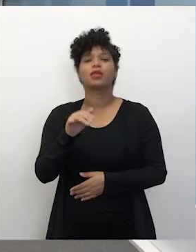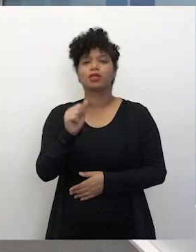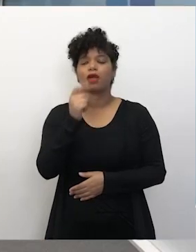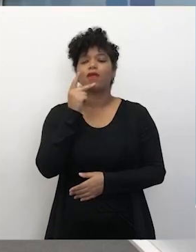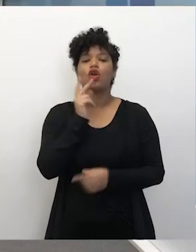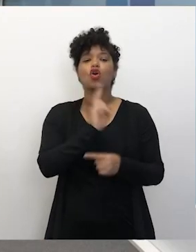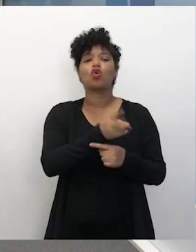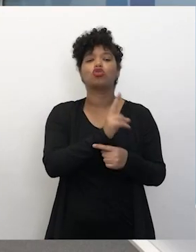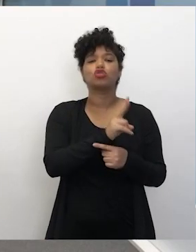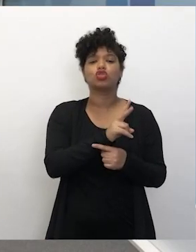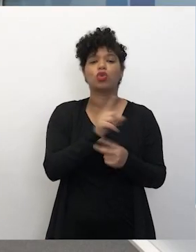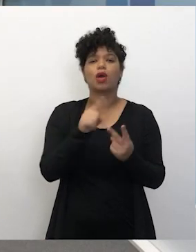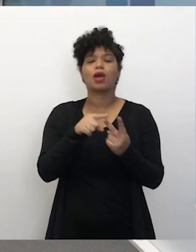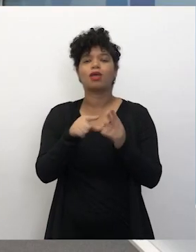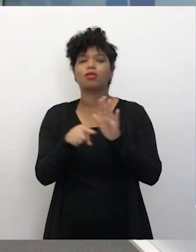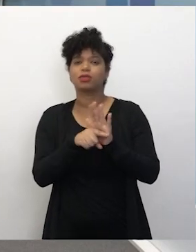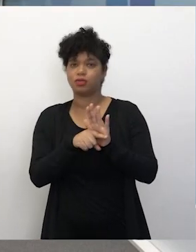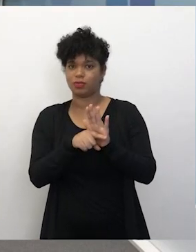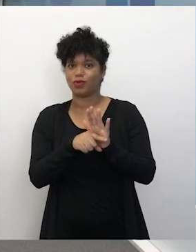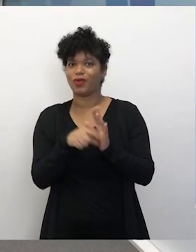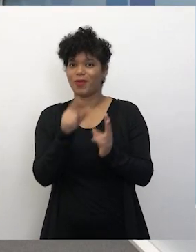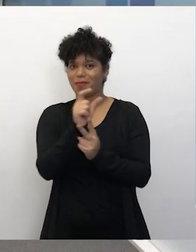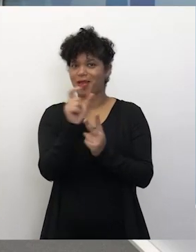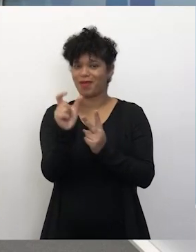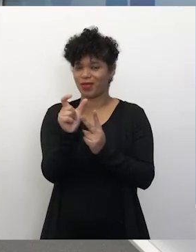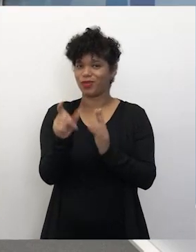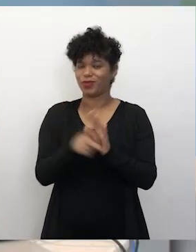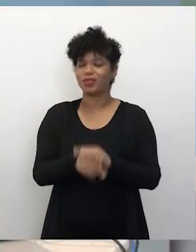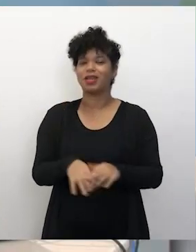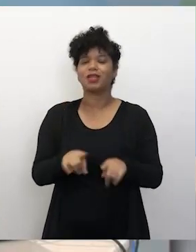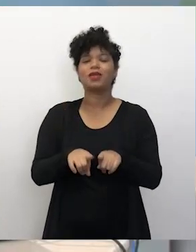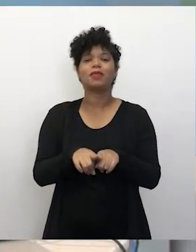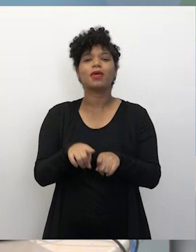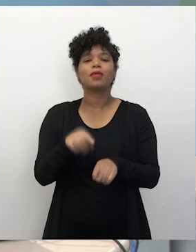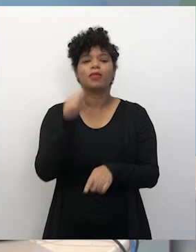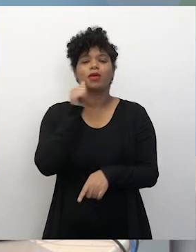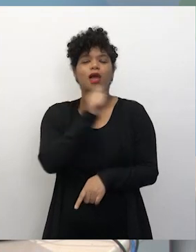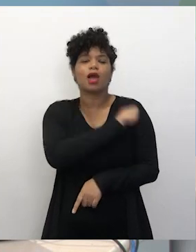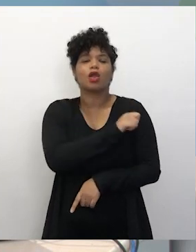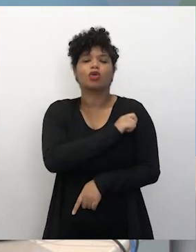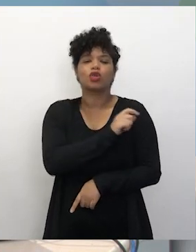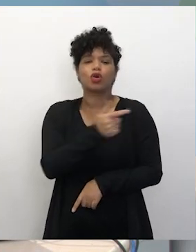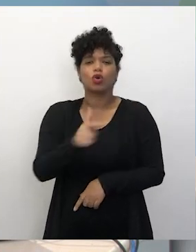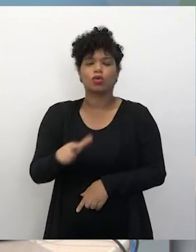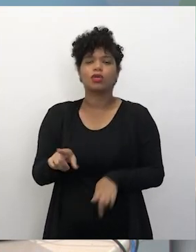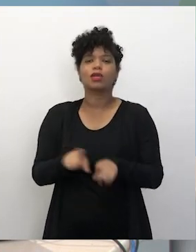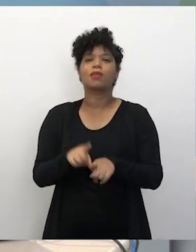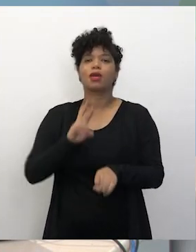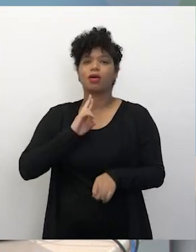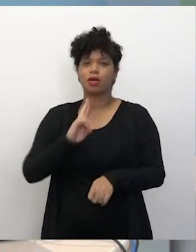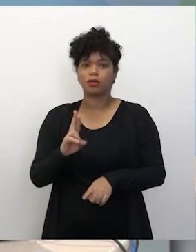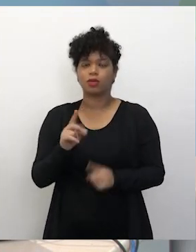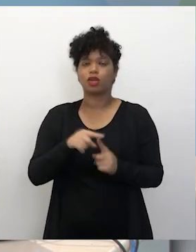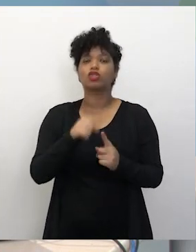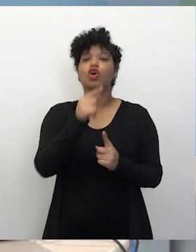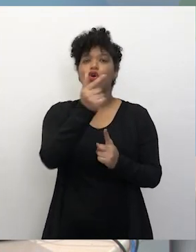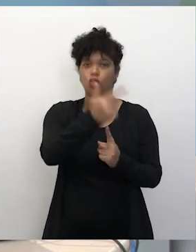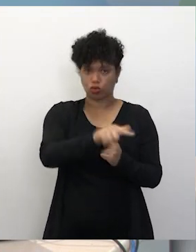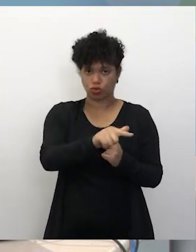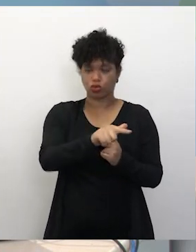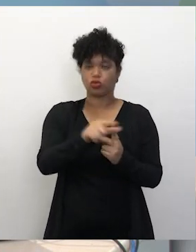aluna Maria Eduarda, do 8º B, Francisco Pier Gentili, acho que é isso, respondeu repetir e